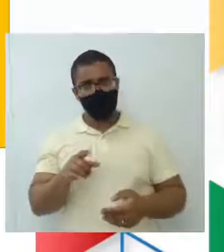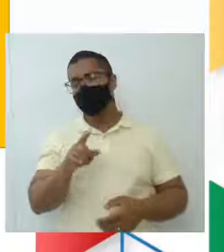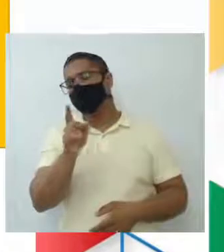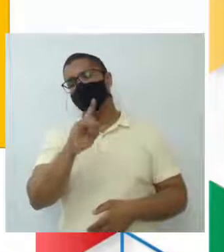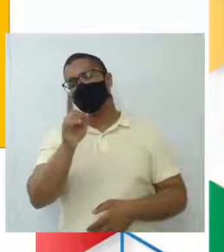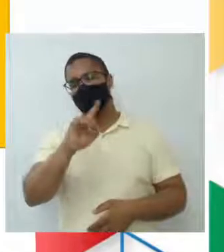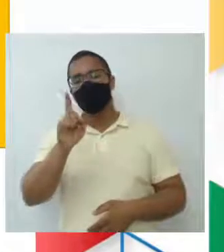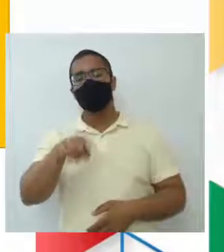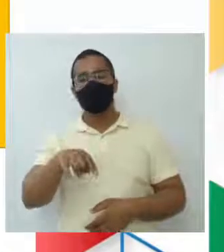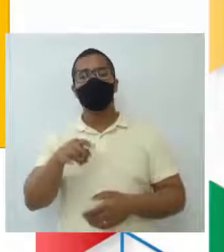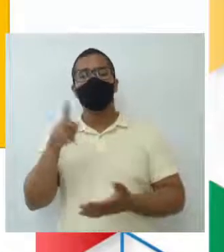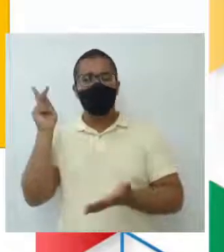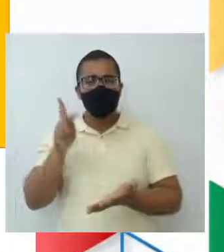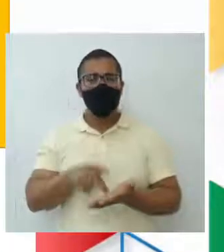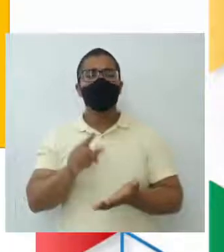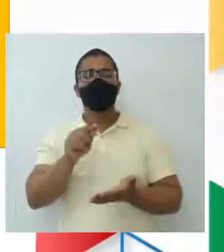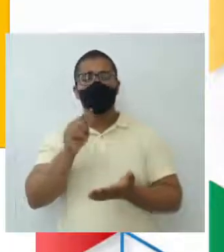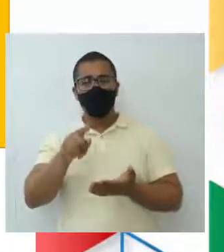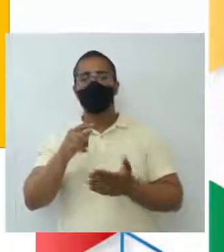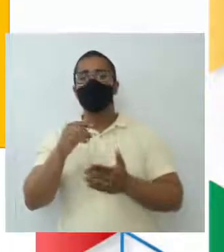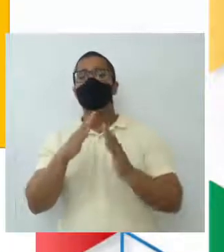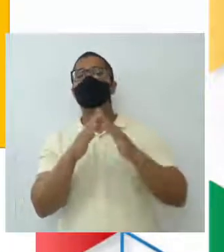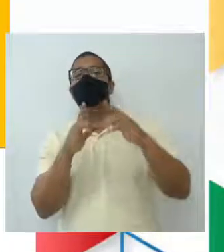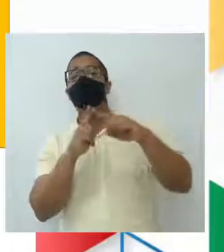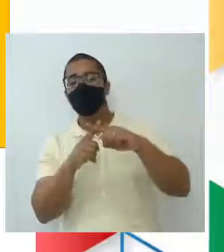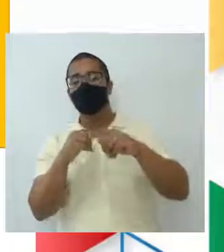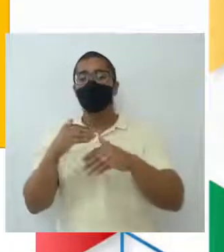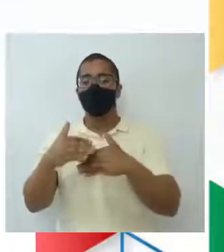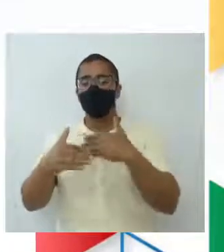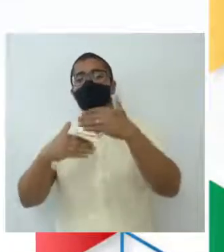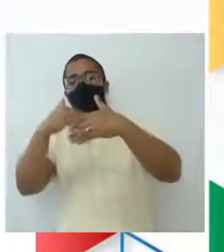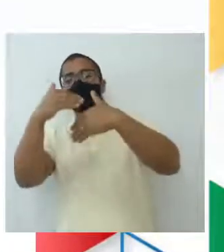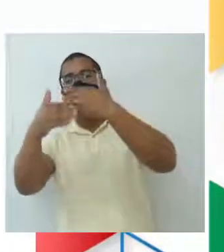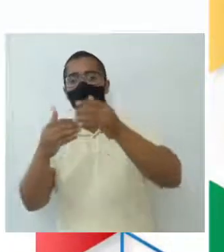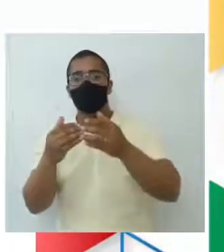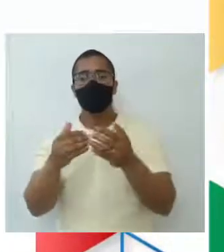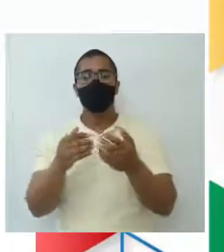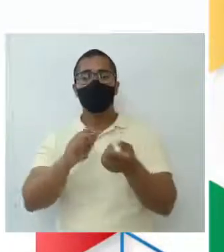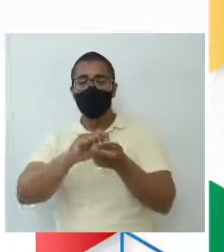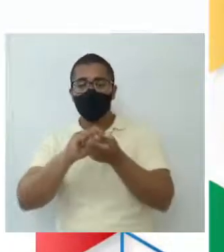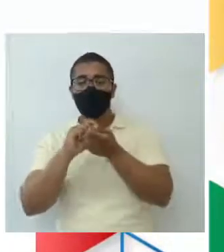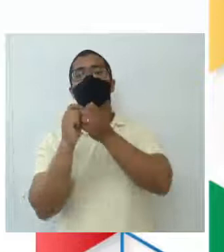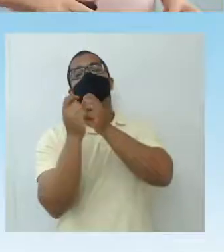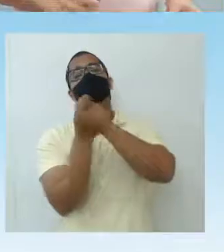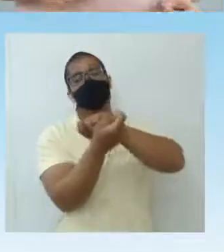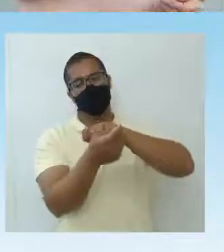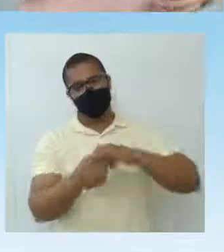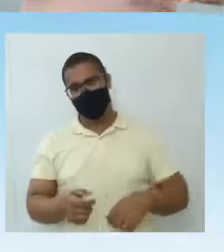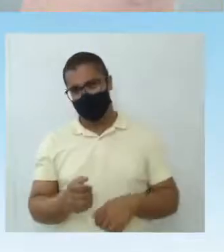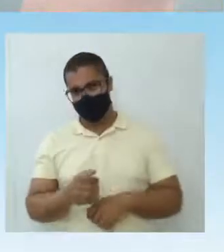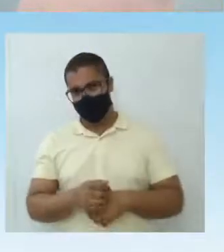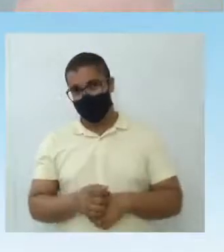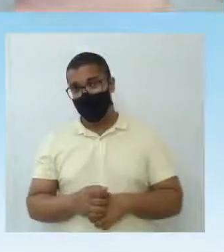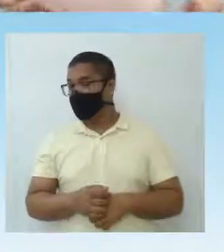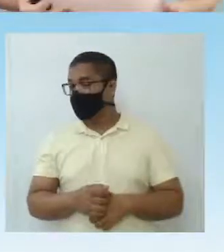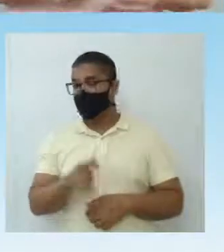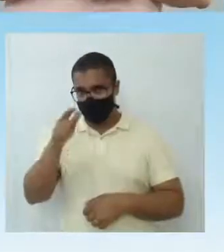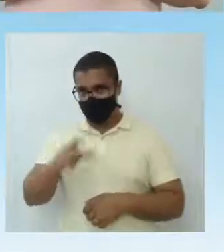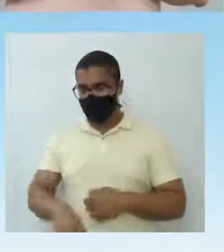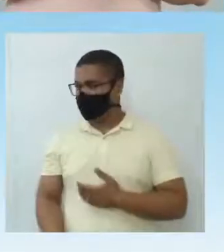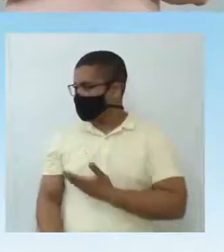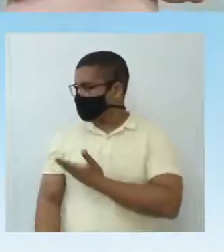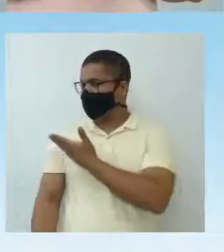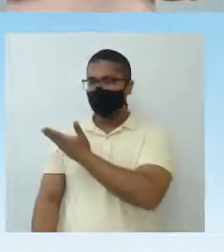o andamento da igreja, um novo modo de ser igreja. Aqui trago para vocês, mais uma vez,